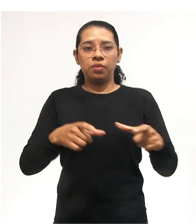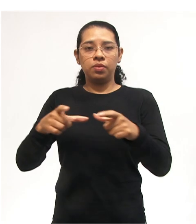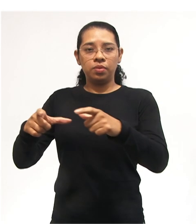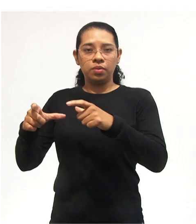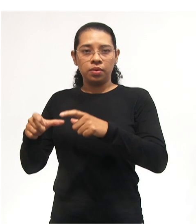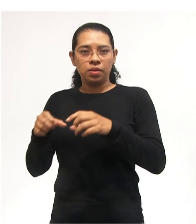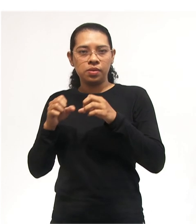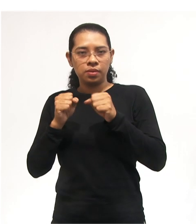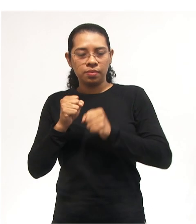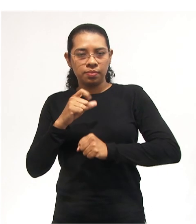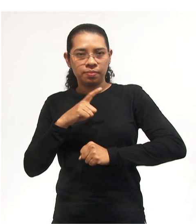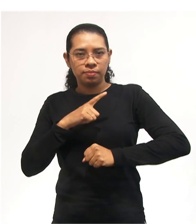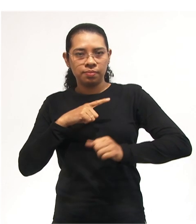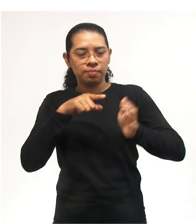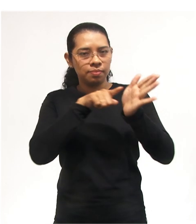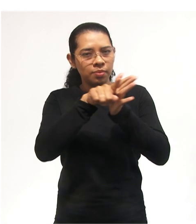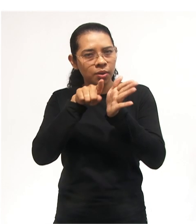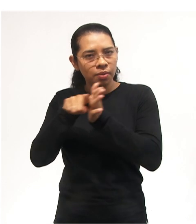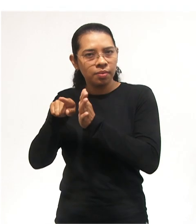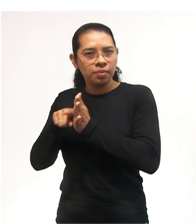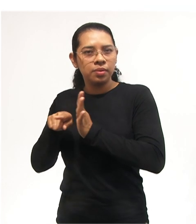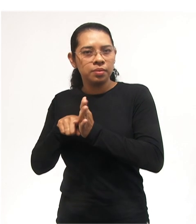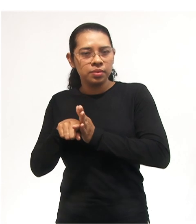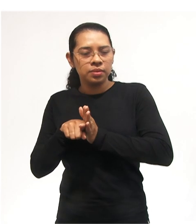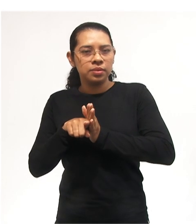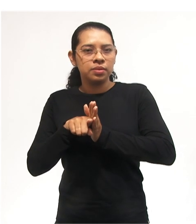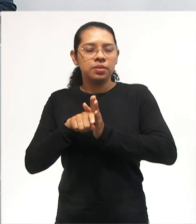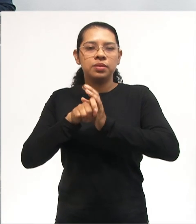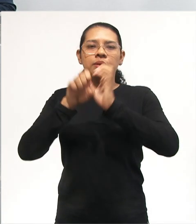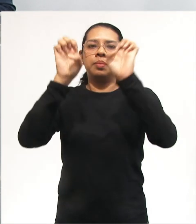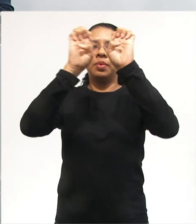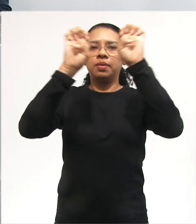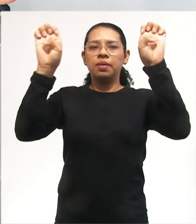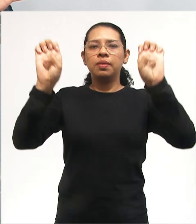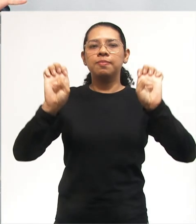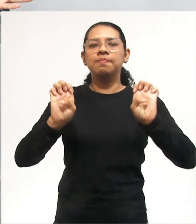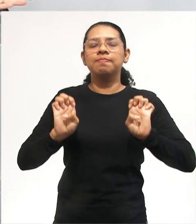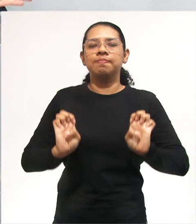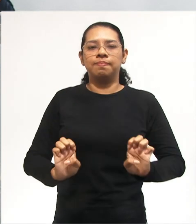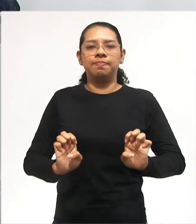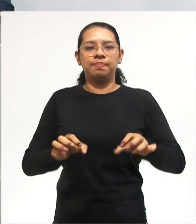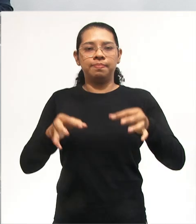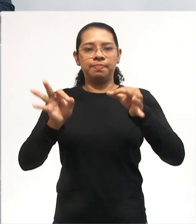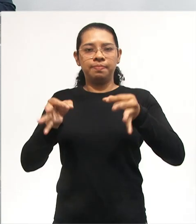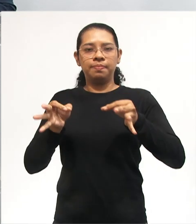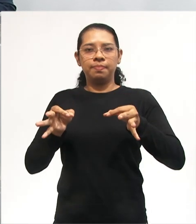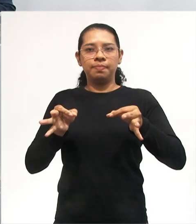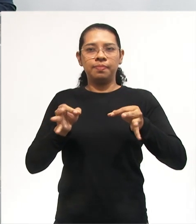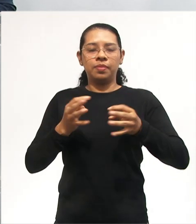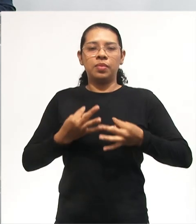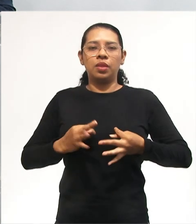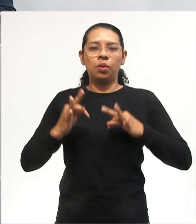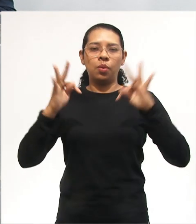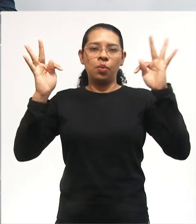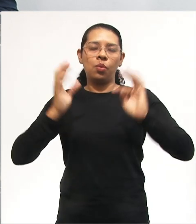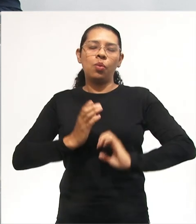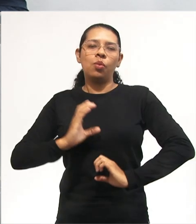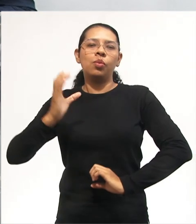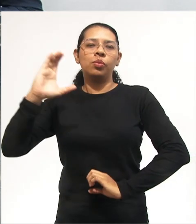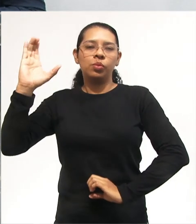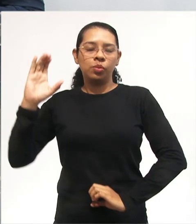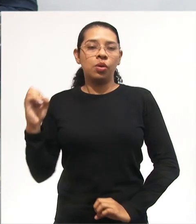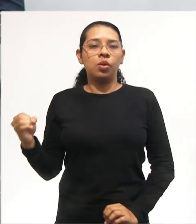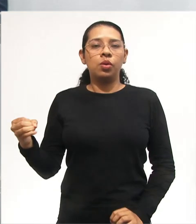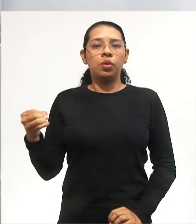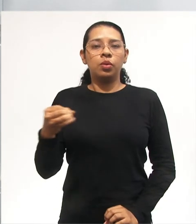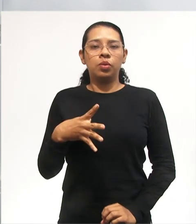que compõem essa infraestrutura colocada à disposição da ciência, tecnologia e inovação e que são importantes para que esse